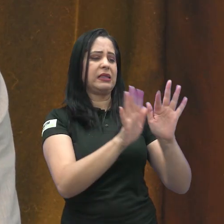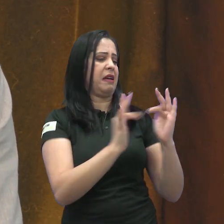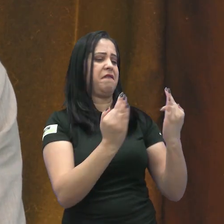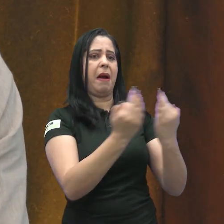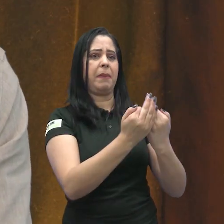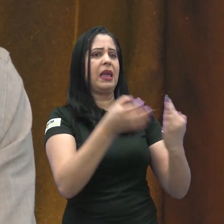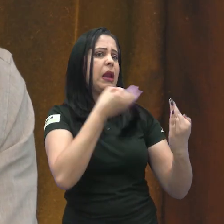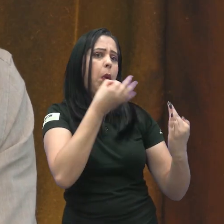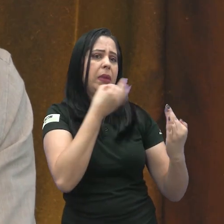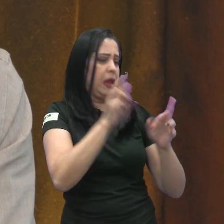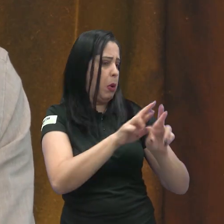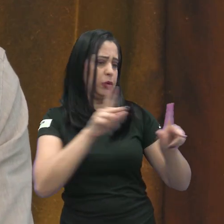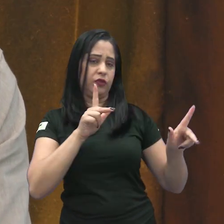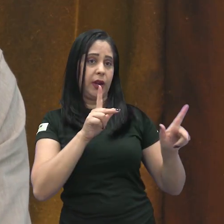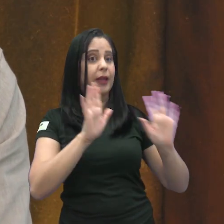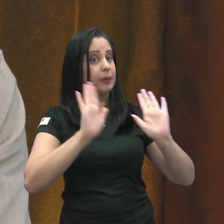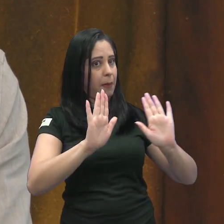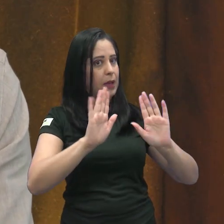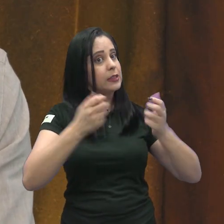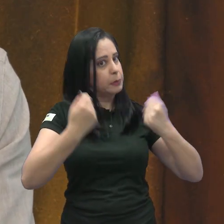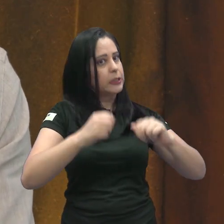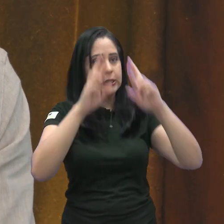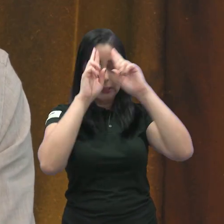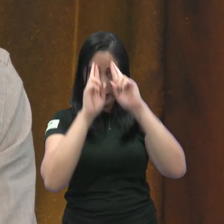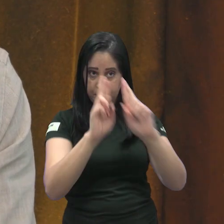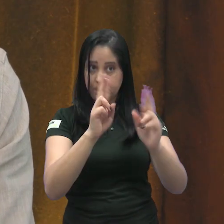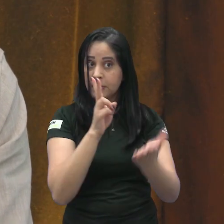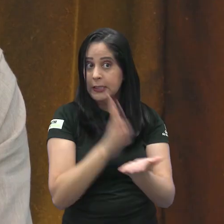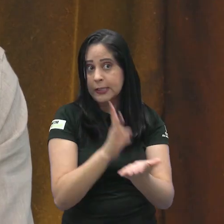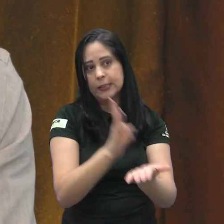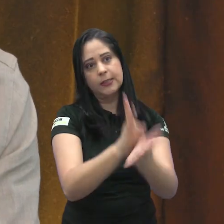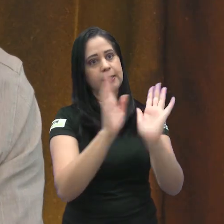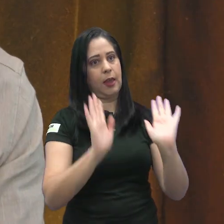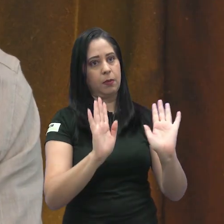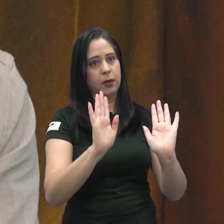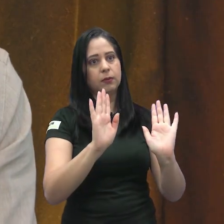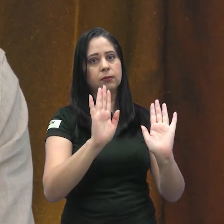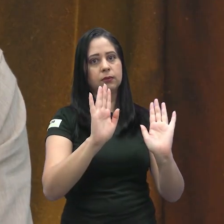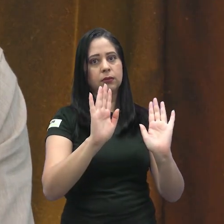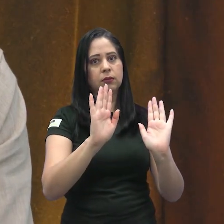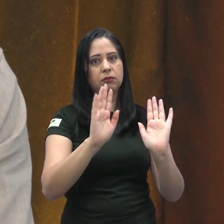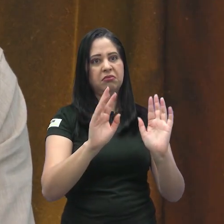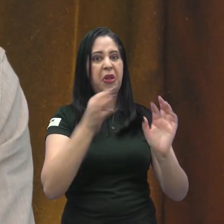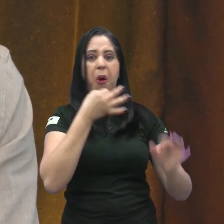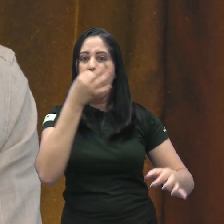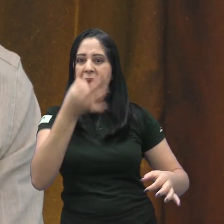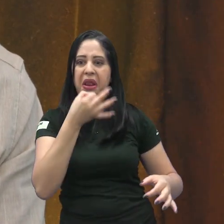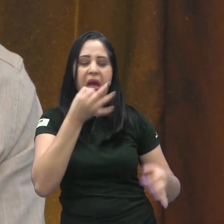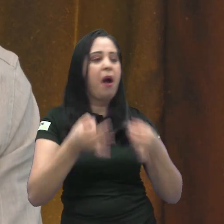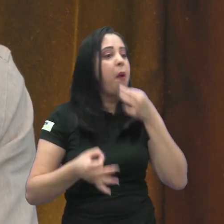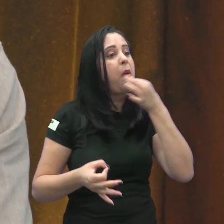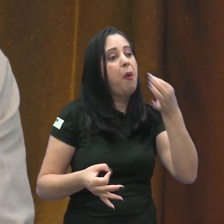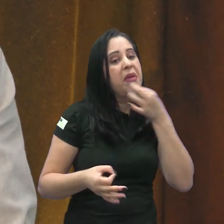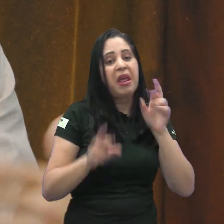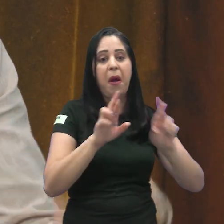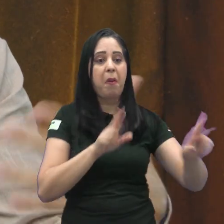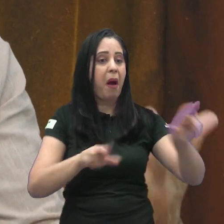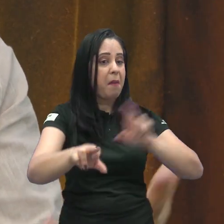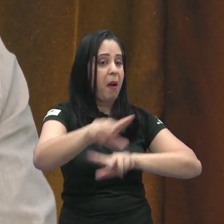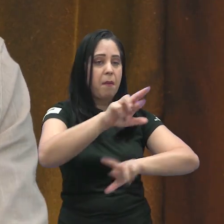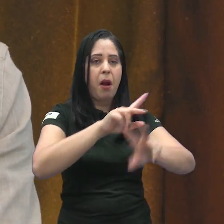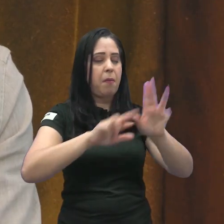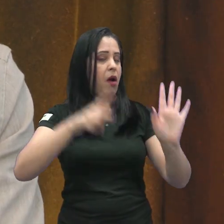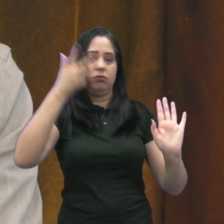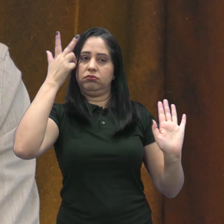mas tem uma coisa que não pode deixar de faltar, é o respeito e a confiança. Exatamente. Não pode. Respeito e confiança. Divergência não tem. Né? A gente aprende